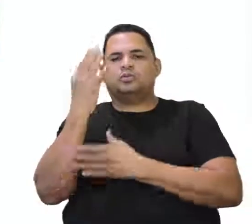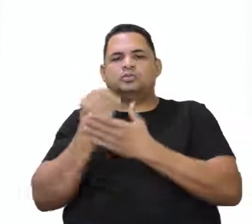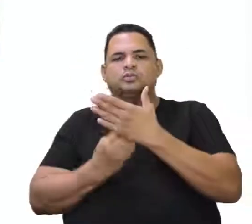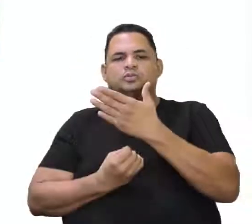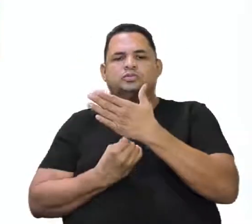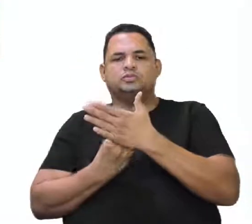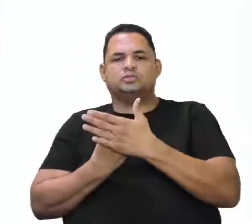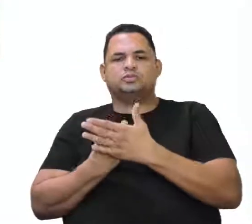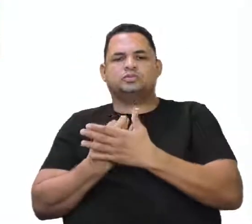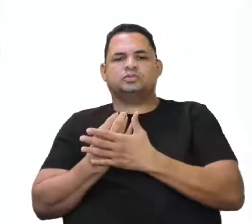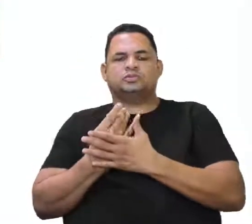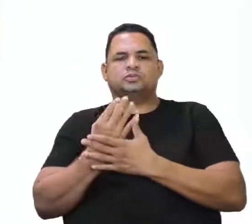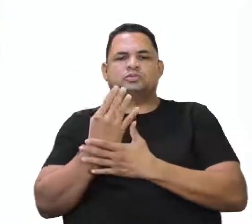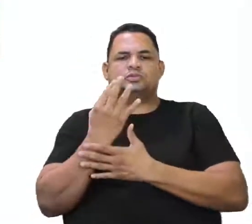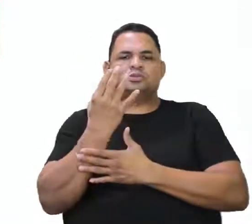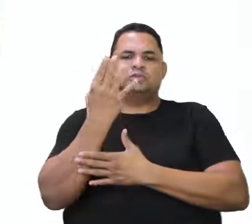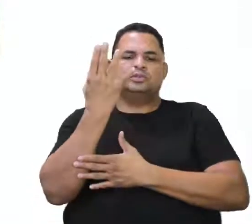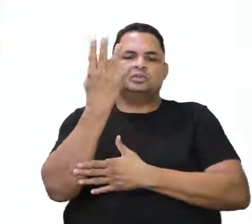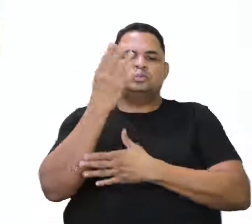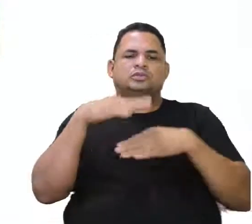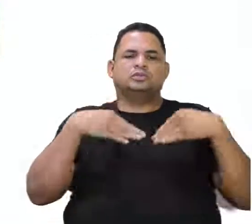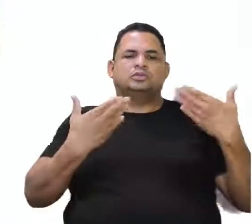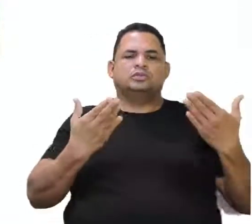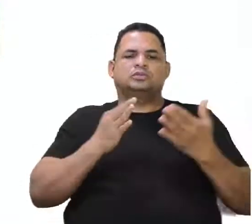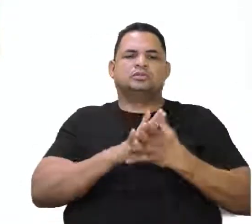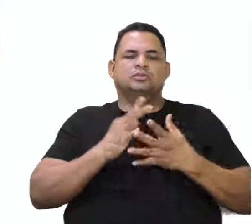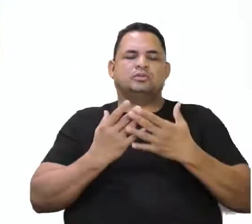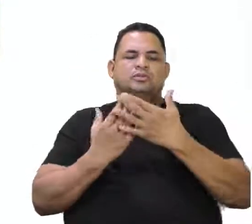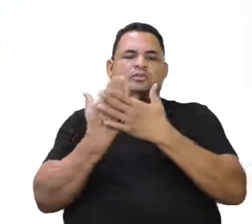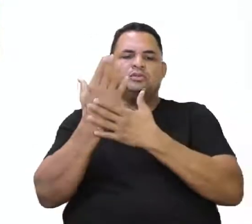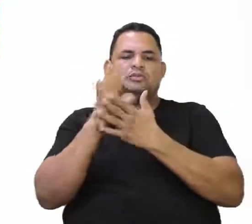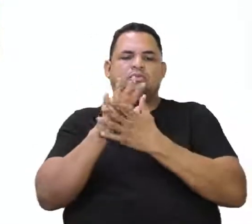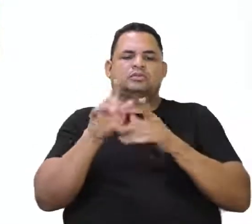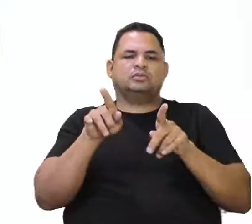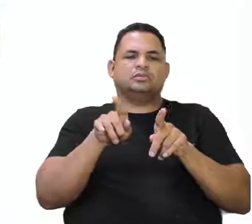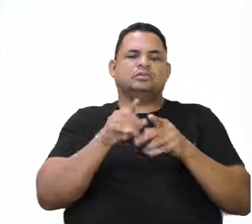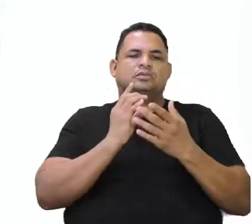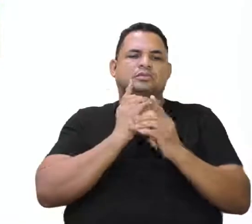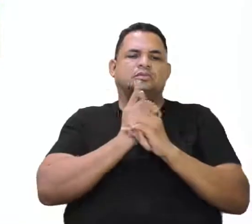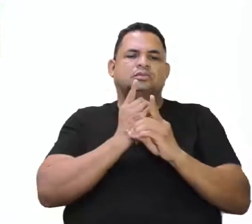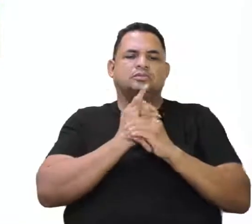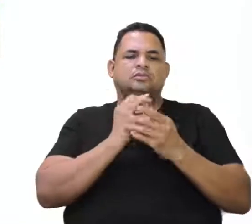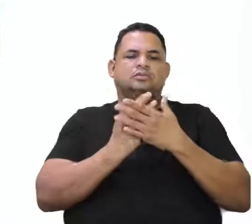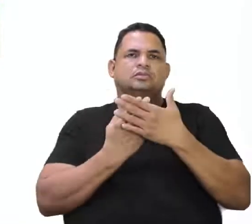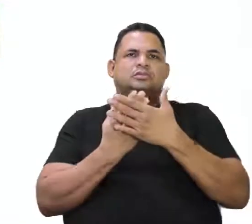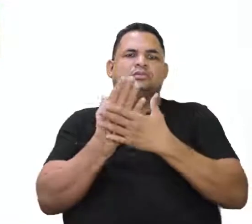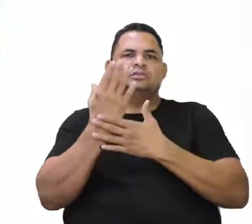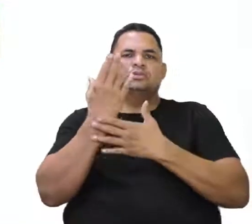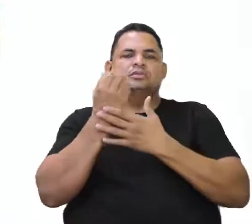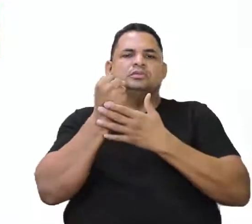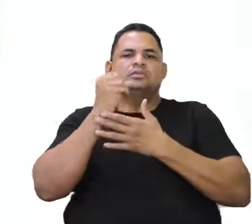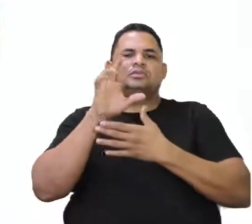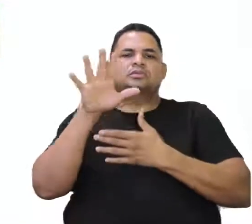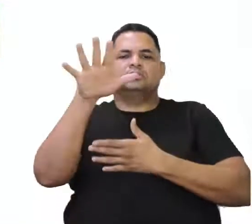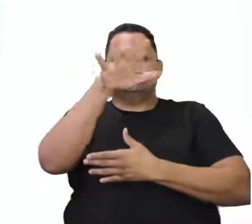né, retirada desse solo, esses vapores entram em contato com o sol e começam a subir para a atmosfera.